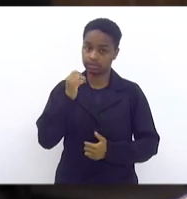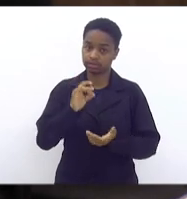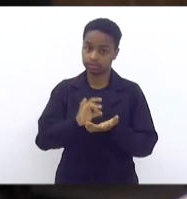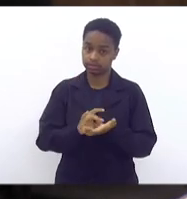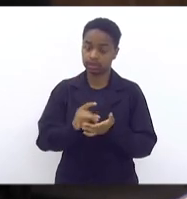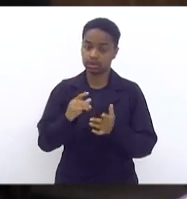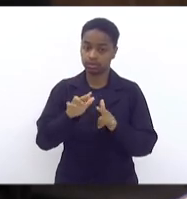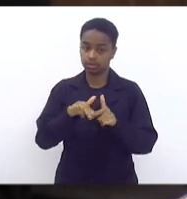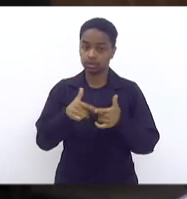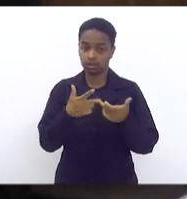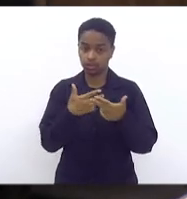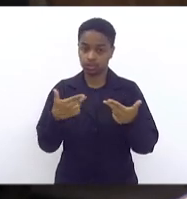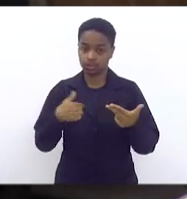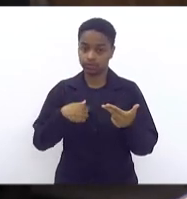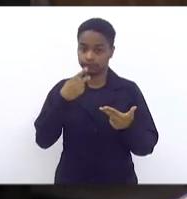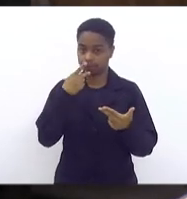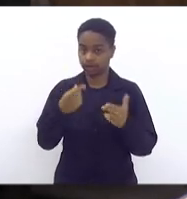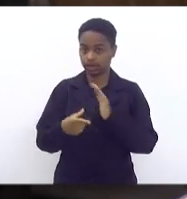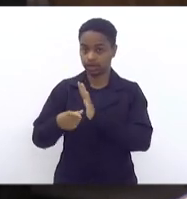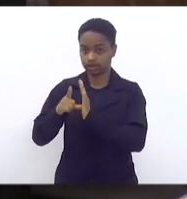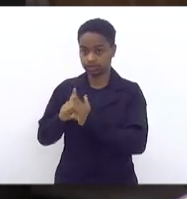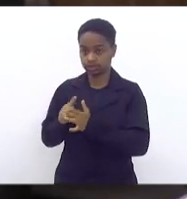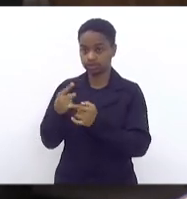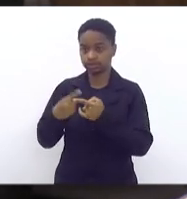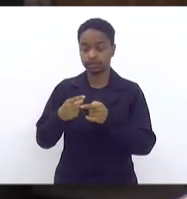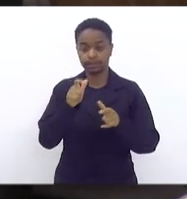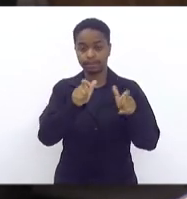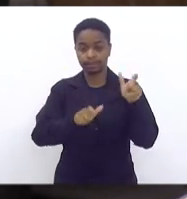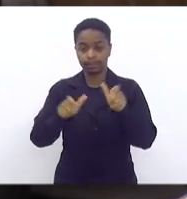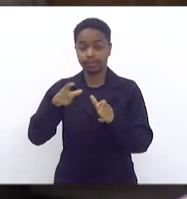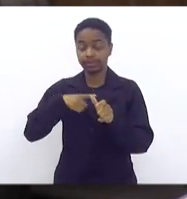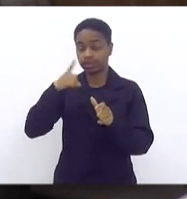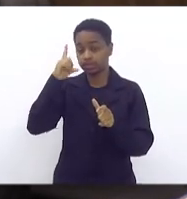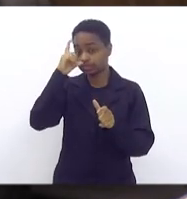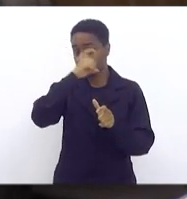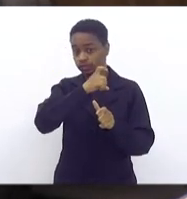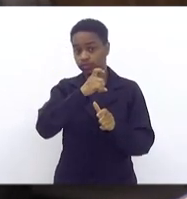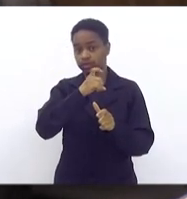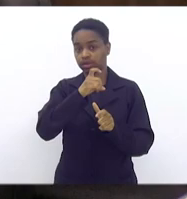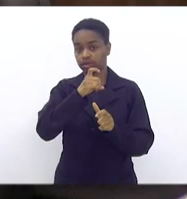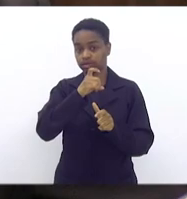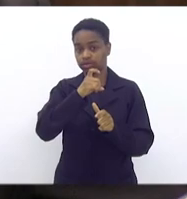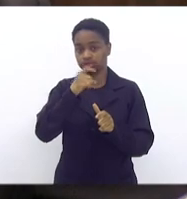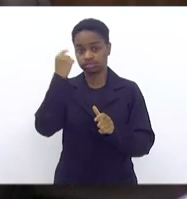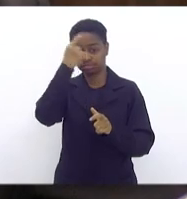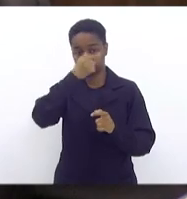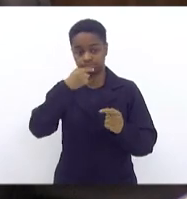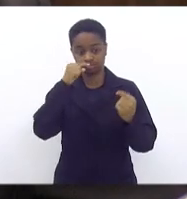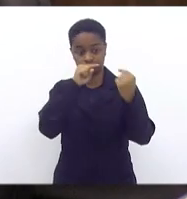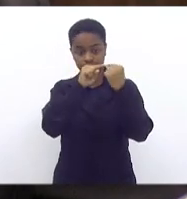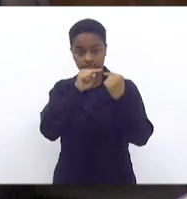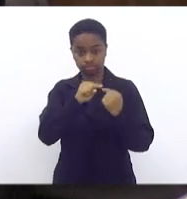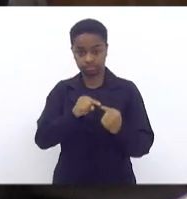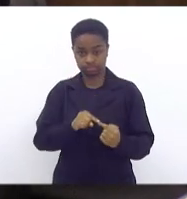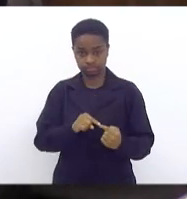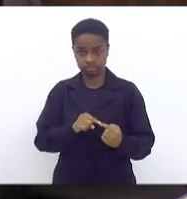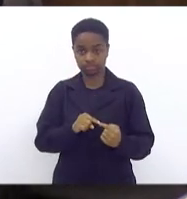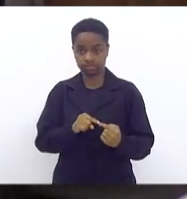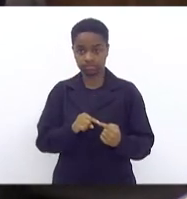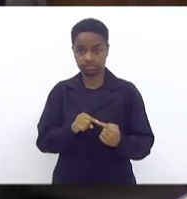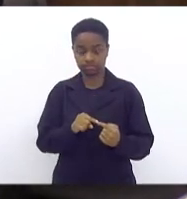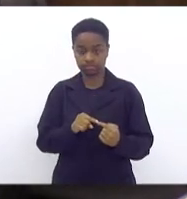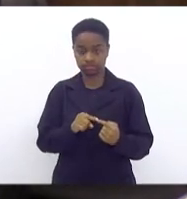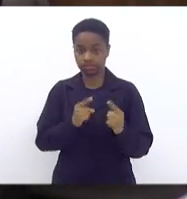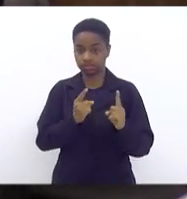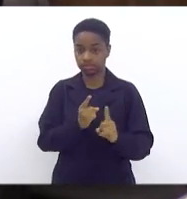aquilo que eu disse antes a as pessoas têm dificuldade de reconhecer as pess de reconhecer e